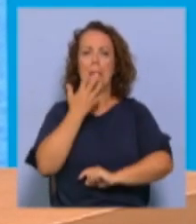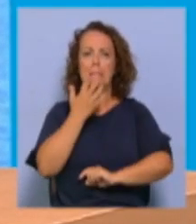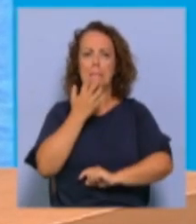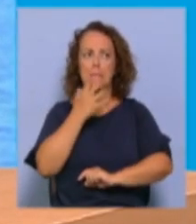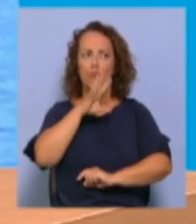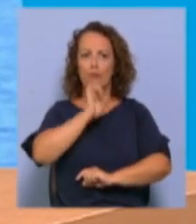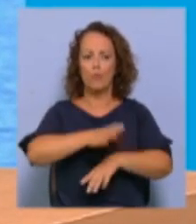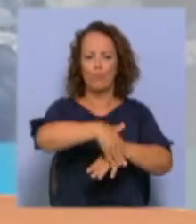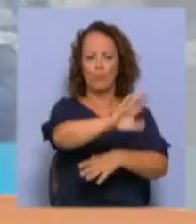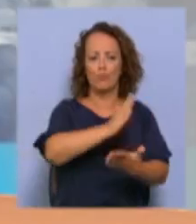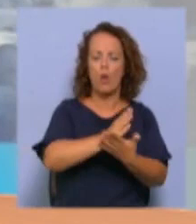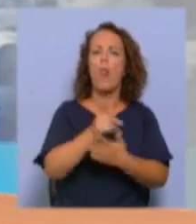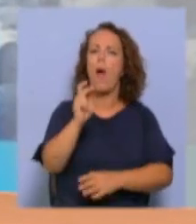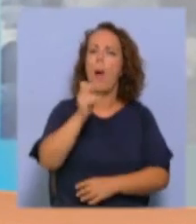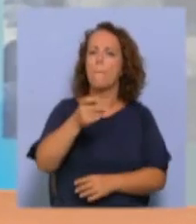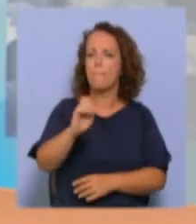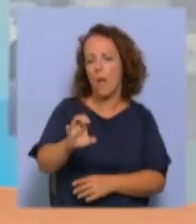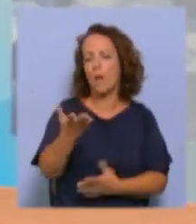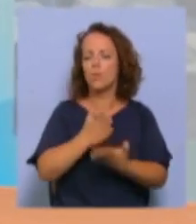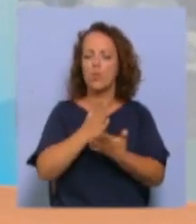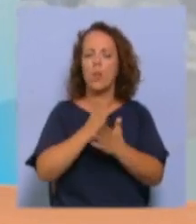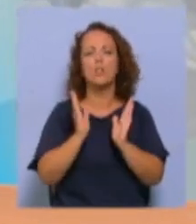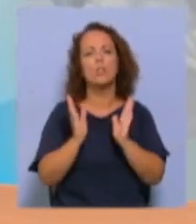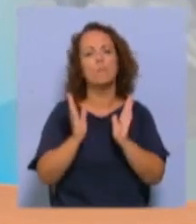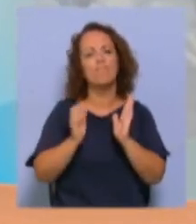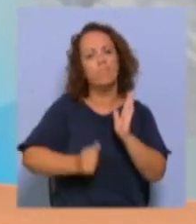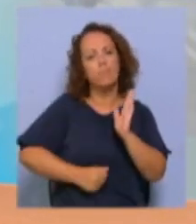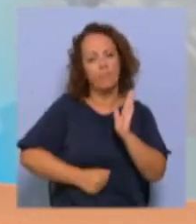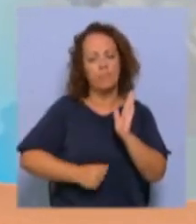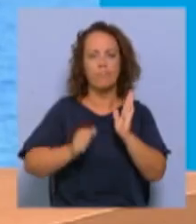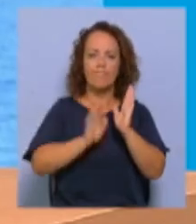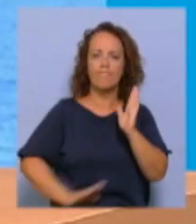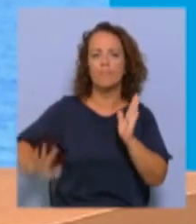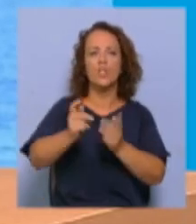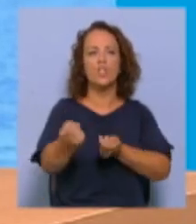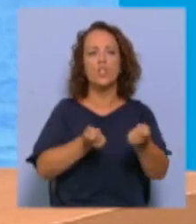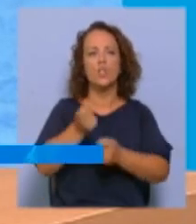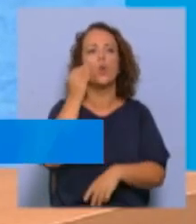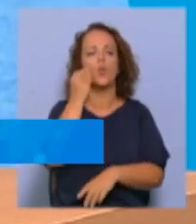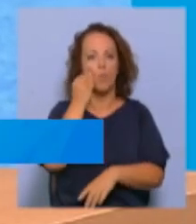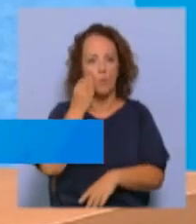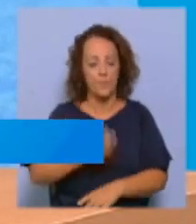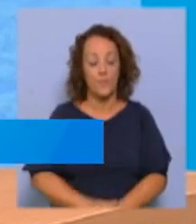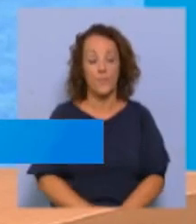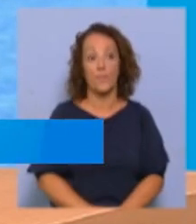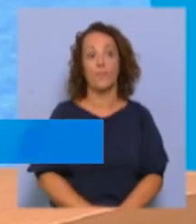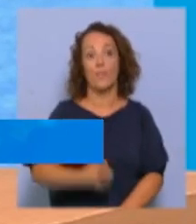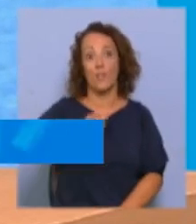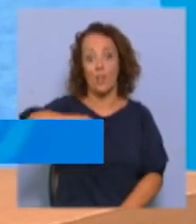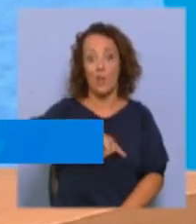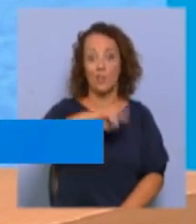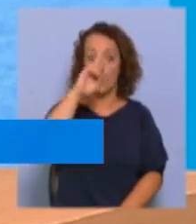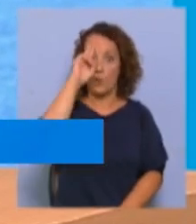que a APEC e as escolas católicas têm tentado gerir esta situação? Vamos ver, não só estamos a recordar esse esforço, como estamos